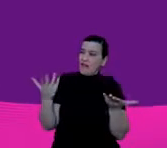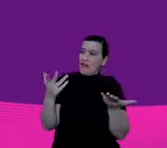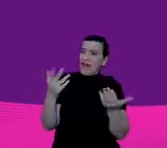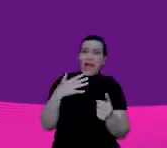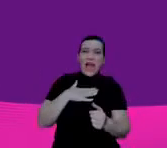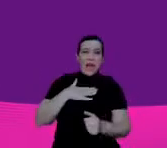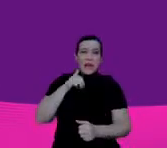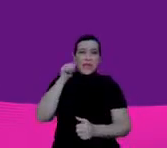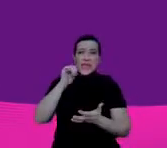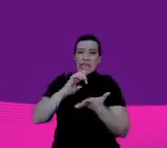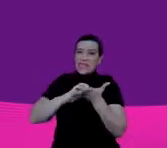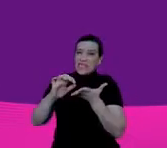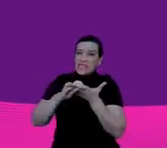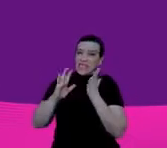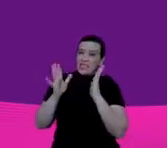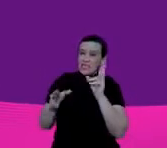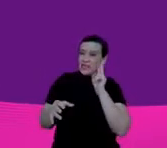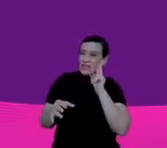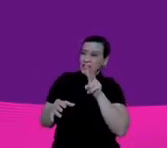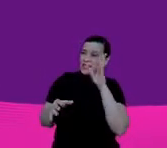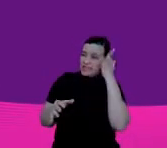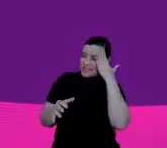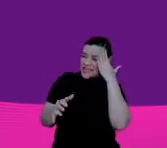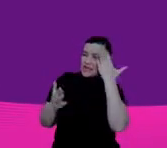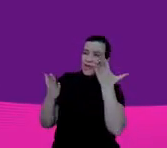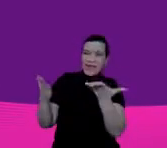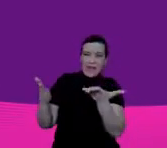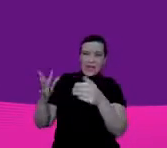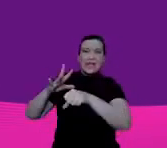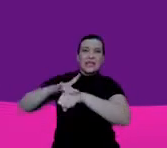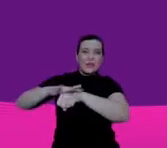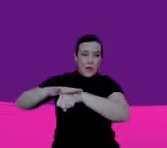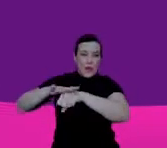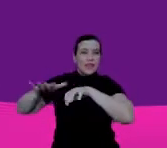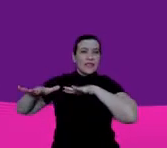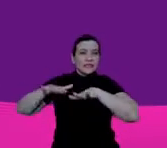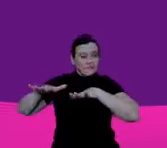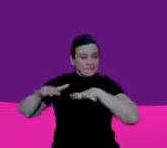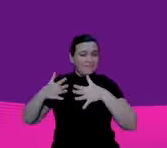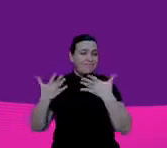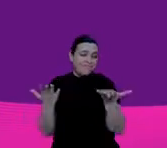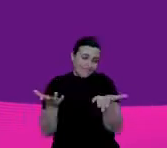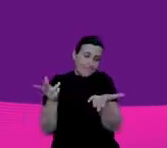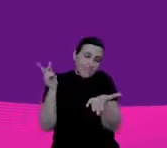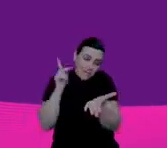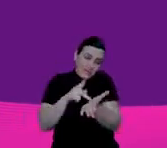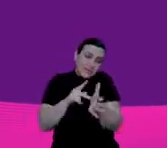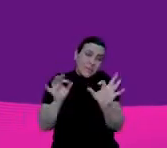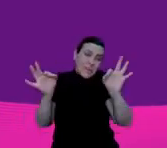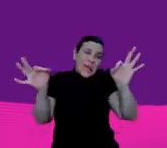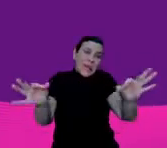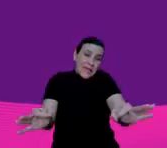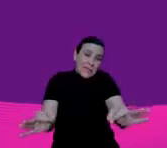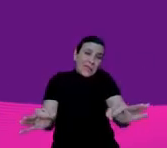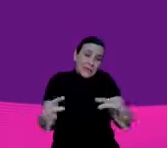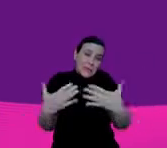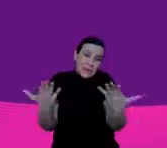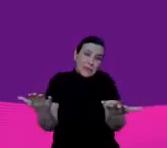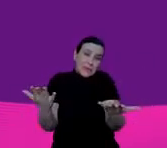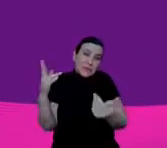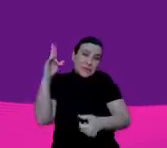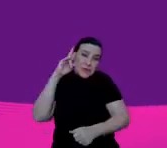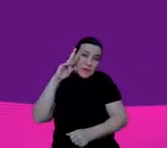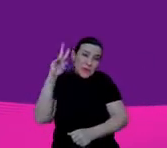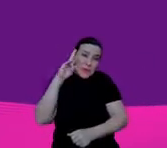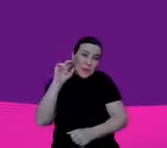de dizer que o paciente tem Parkinson. E realmente, quando a gente pensa numa história muito clássica, né, num paciente